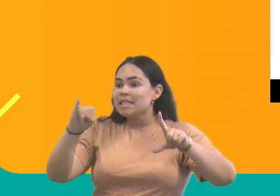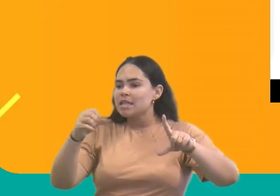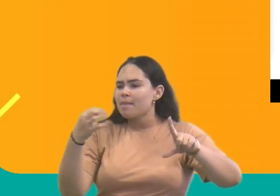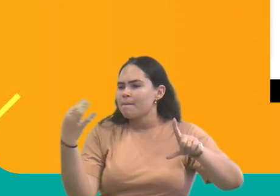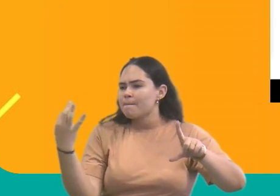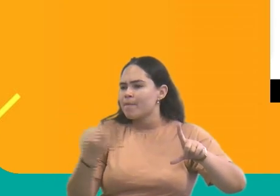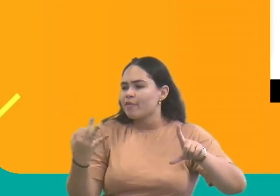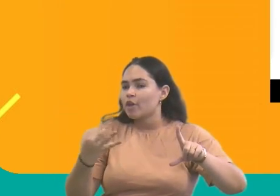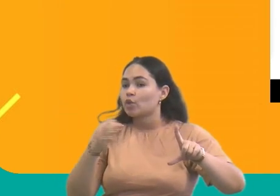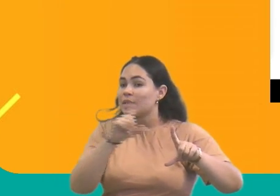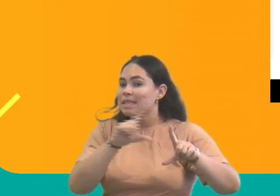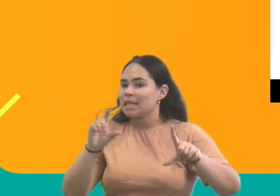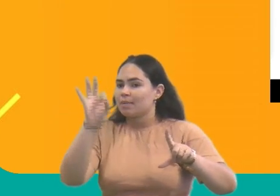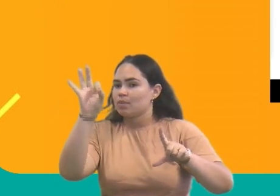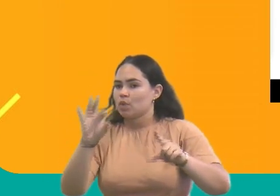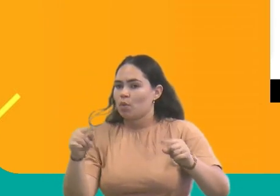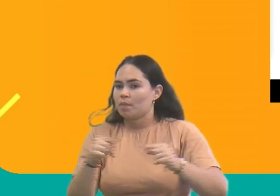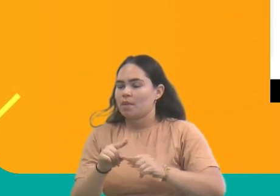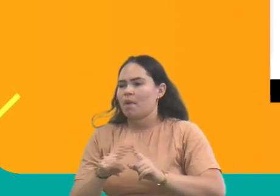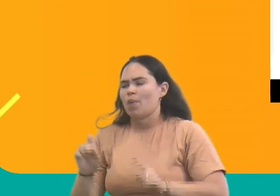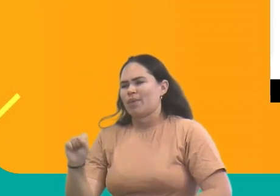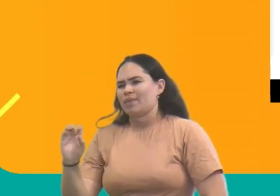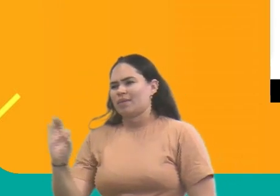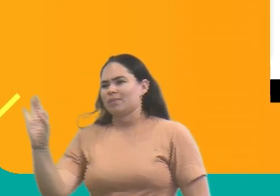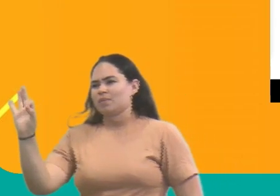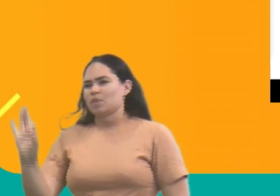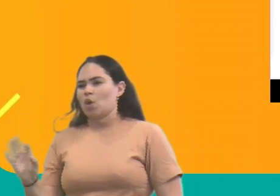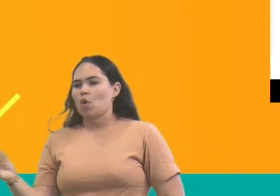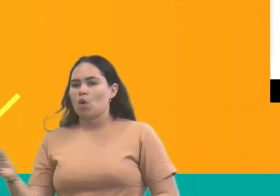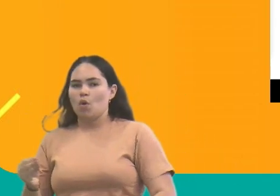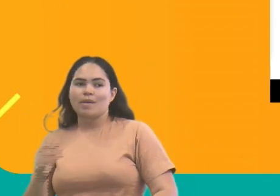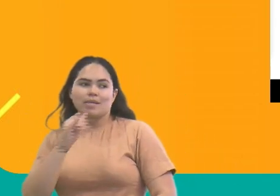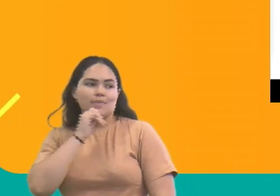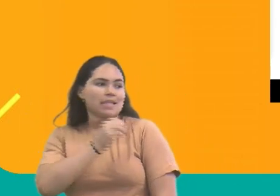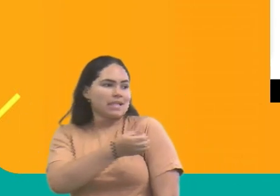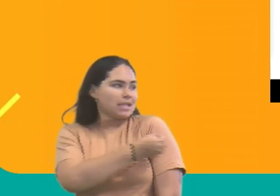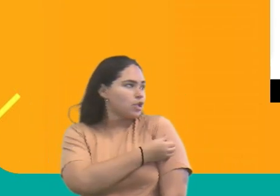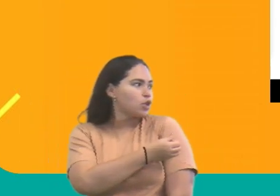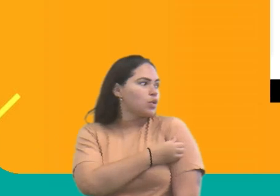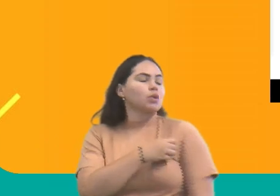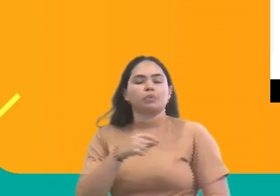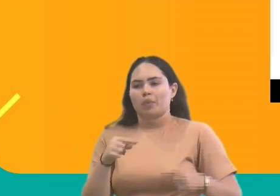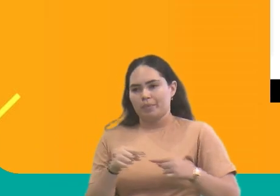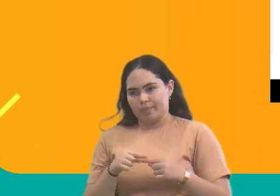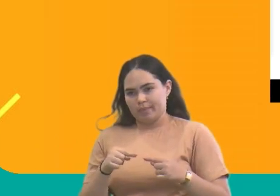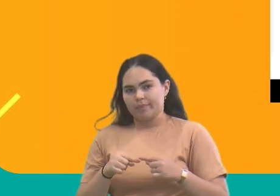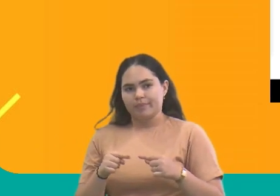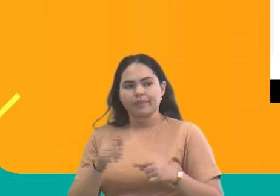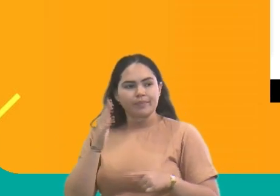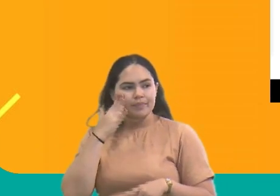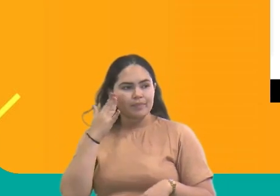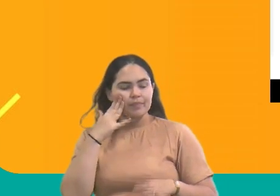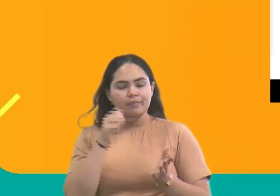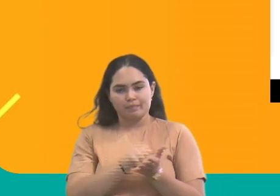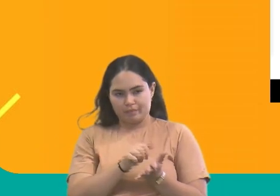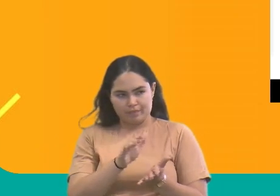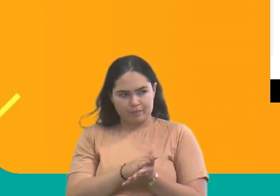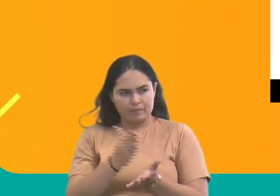só 80%. Bem sexto ano, tá? O Natibo estava lá no